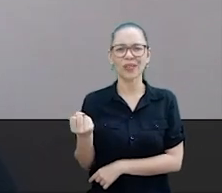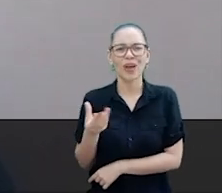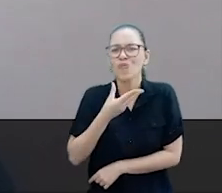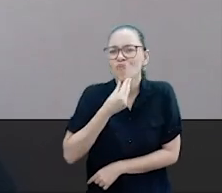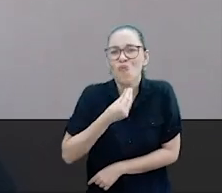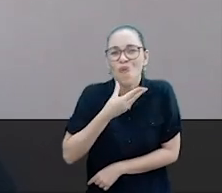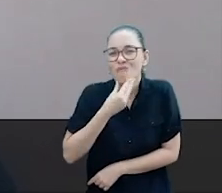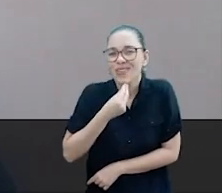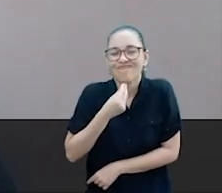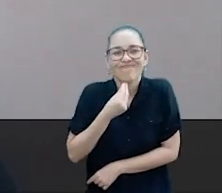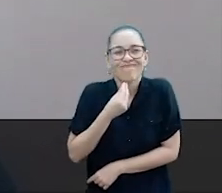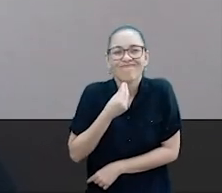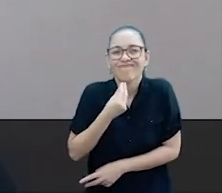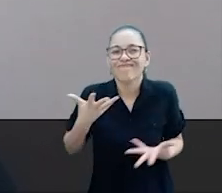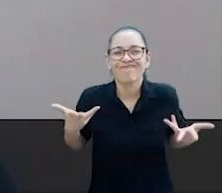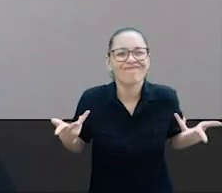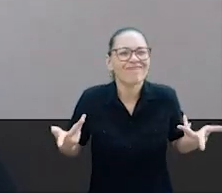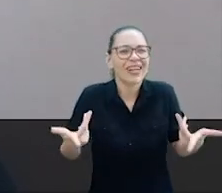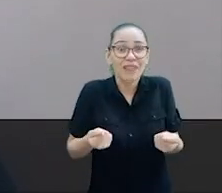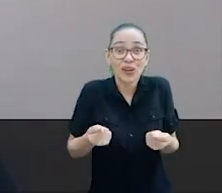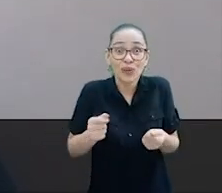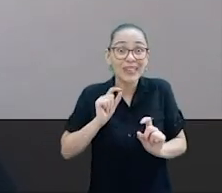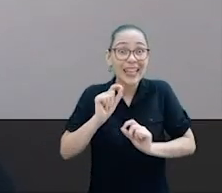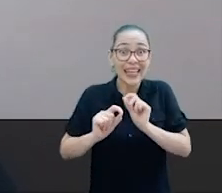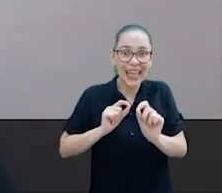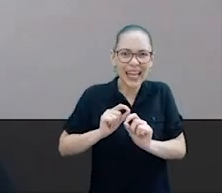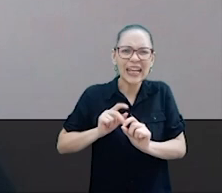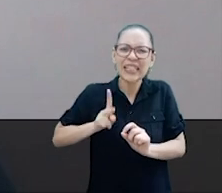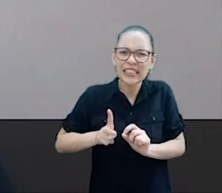Marcos Vinícius, para mim, é um intelectual orgânico,